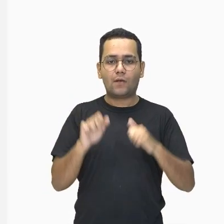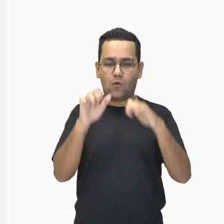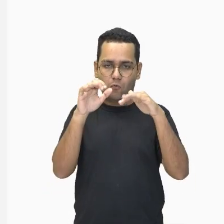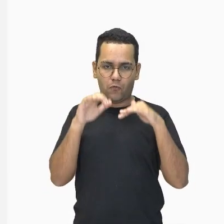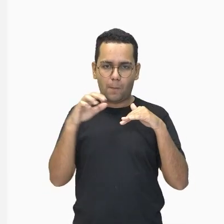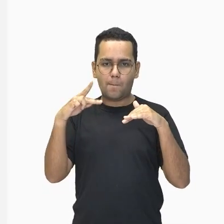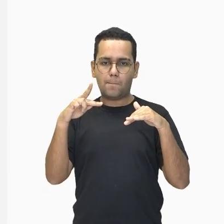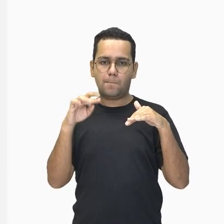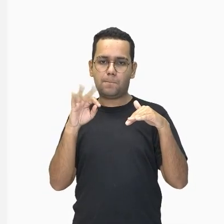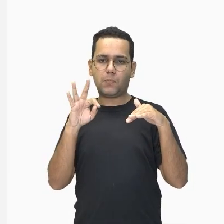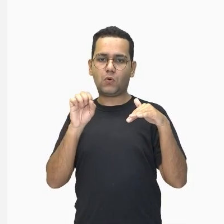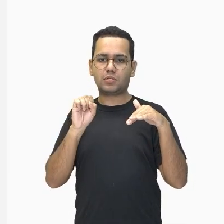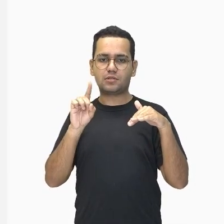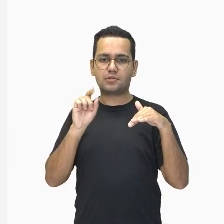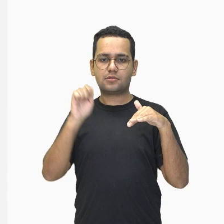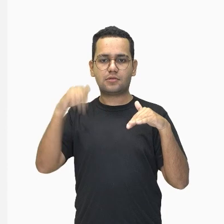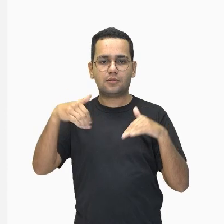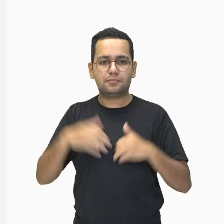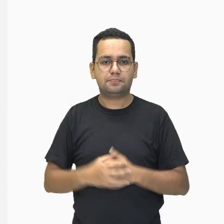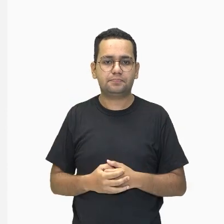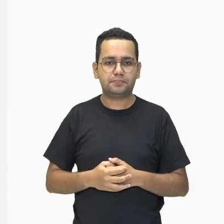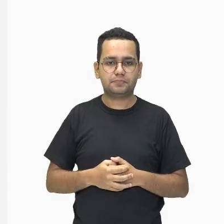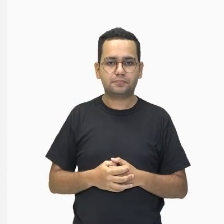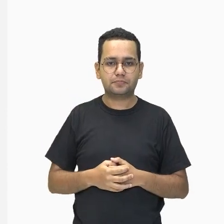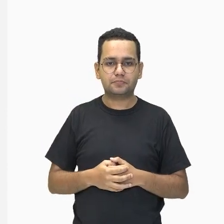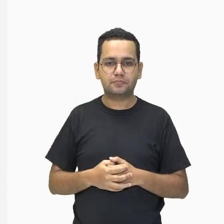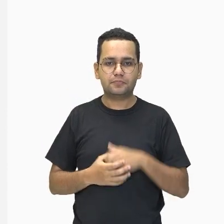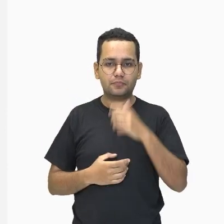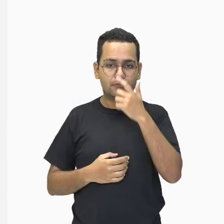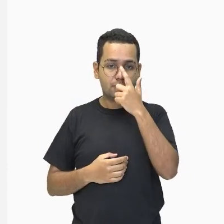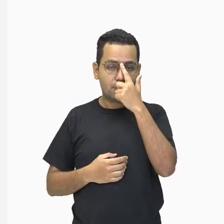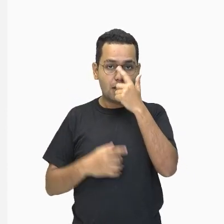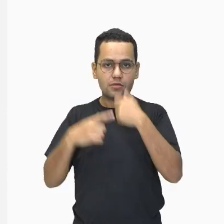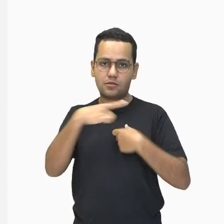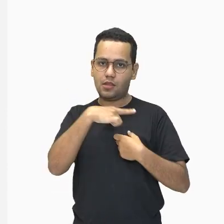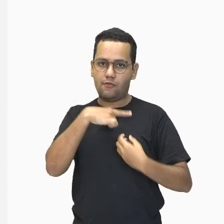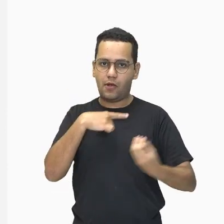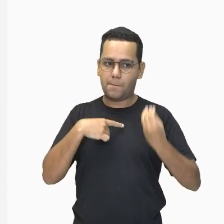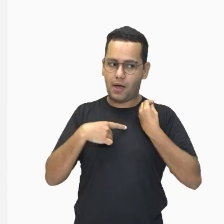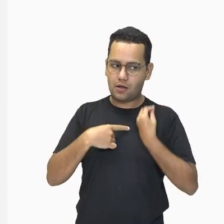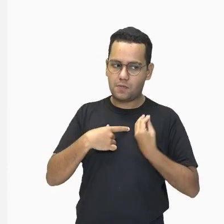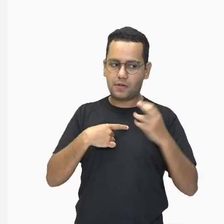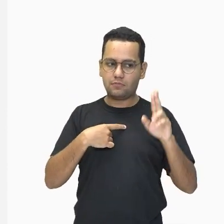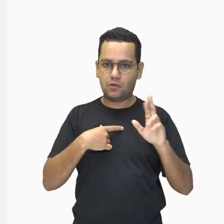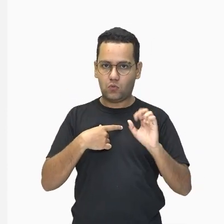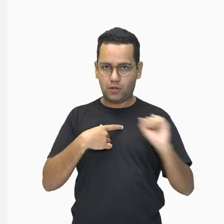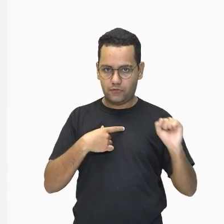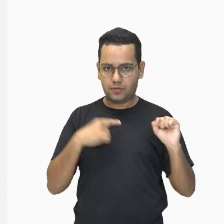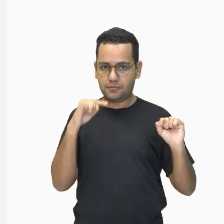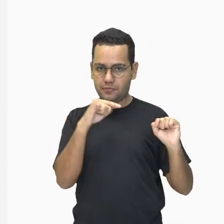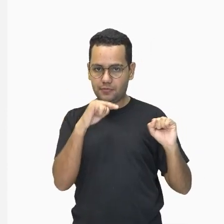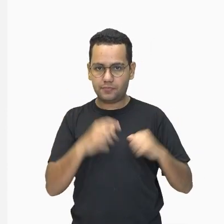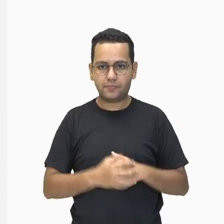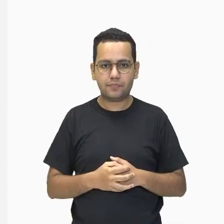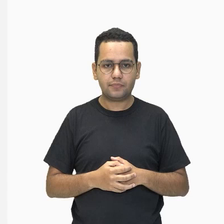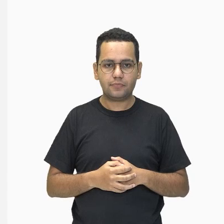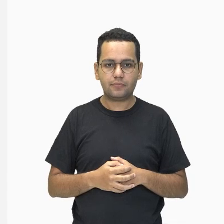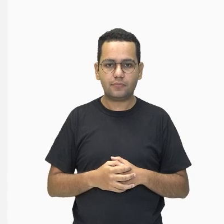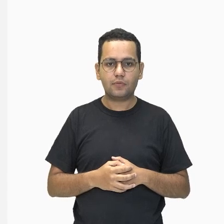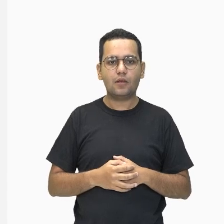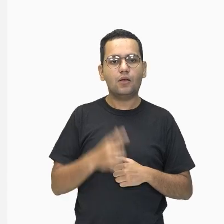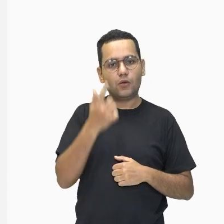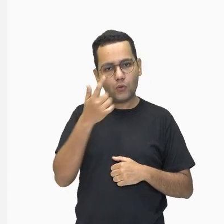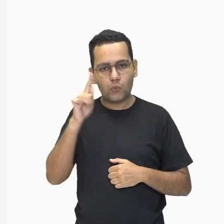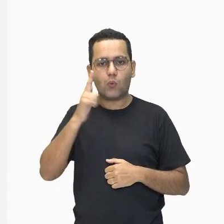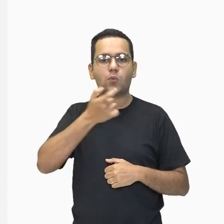acordo de paz de Potsdam. Contando com a presença de Joseph Stalin, Clement Attlee e